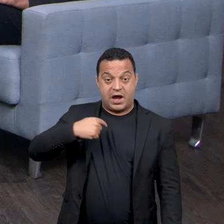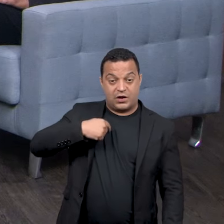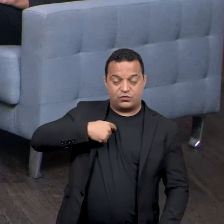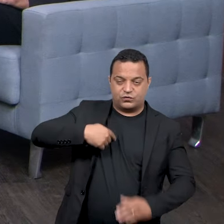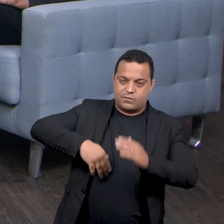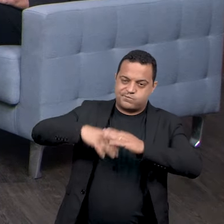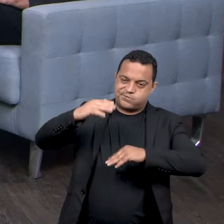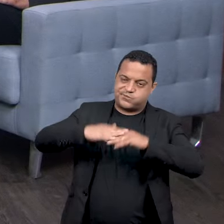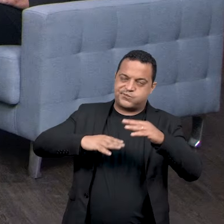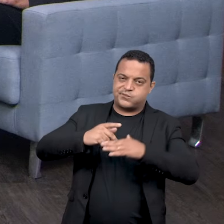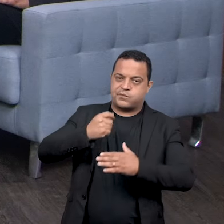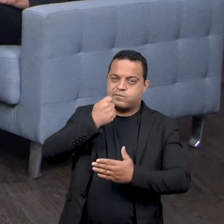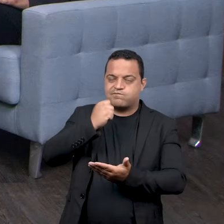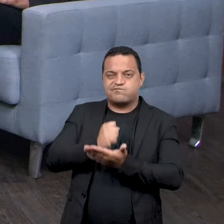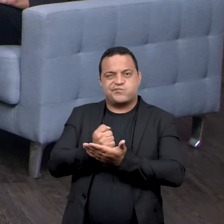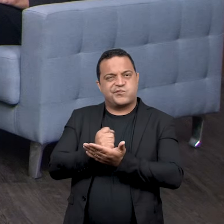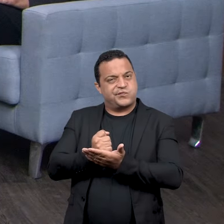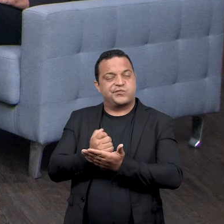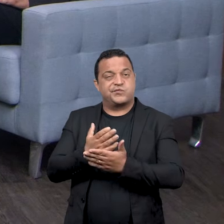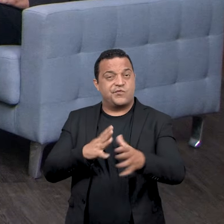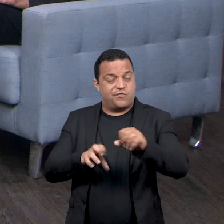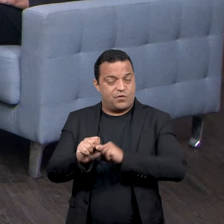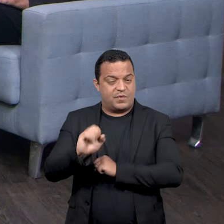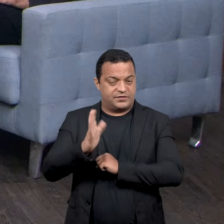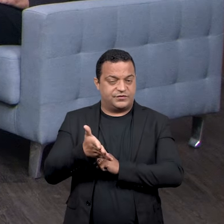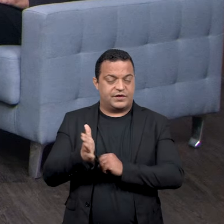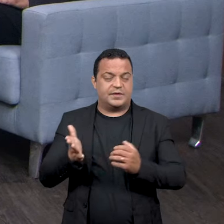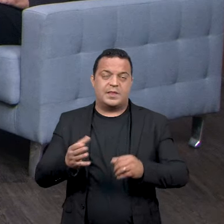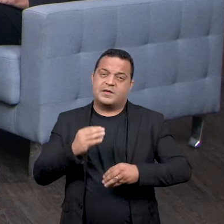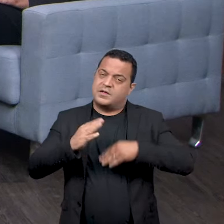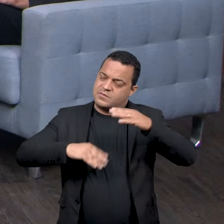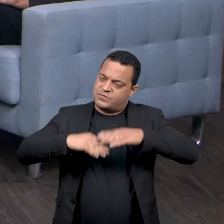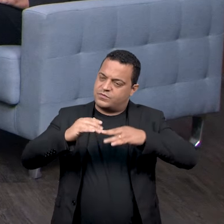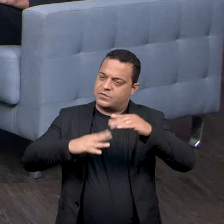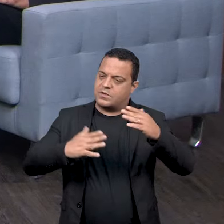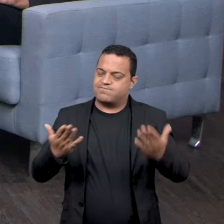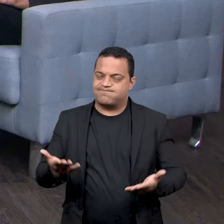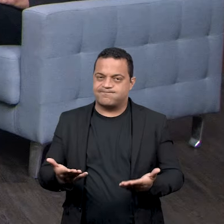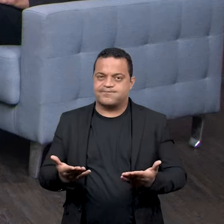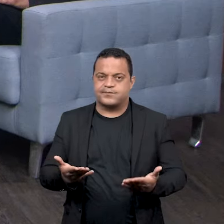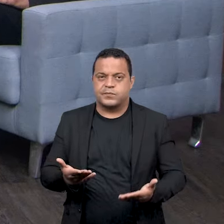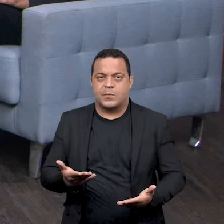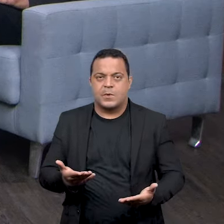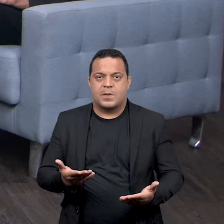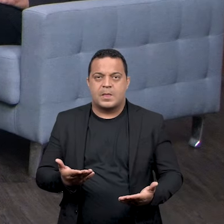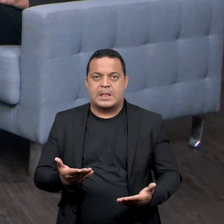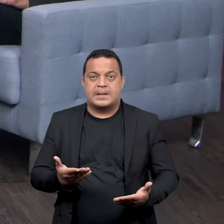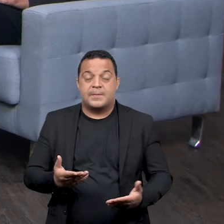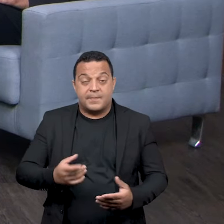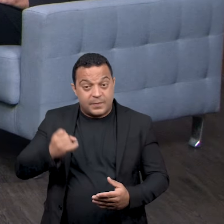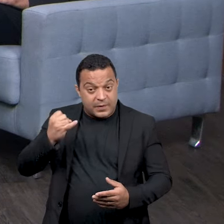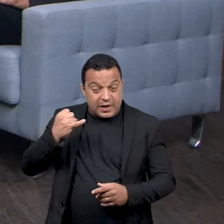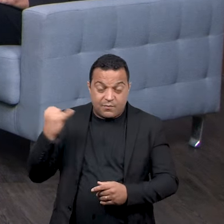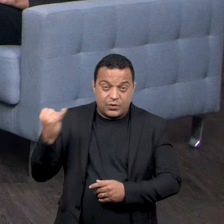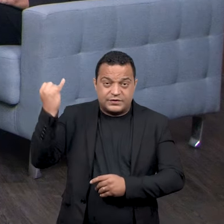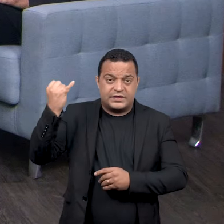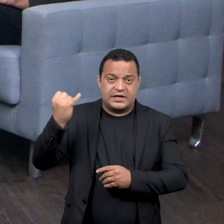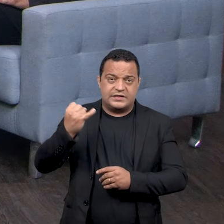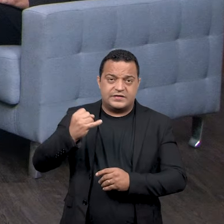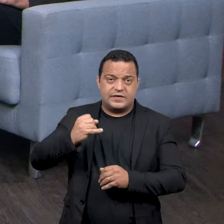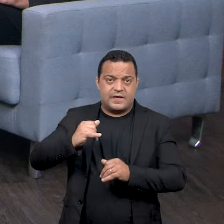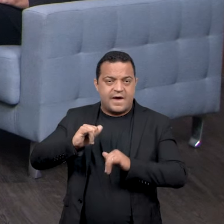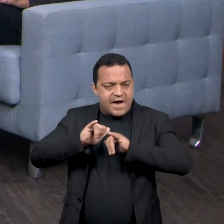berço, ser farmacêutico, né? Isso aí, muitas dicas que foram trazidas aqui para os nossos irmãos mais sábios idosos, né? Porque